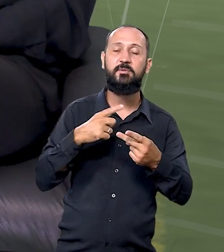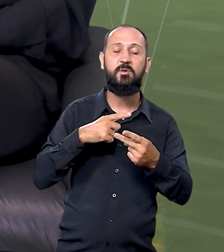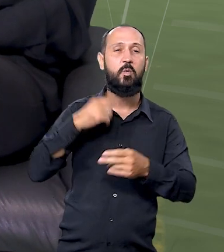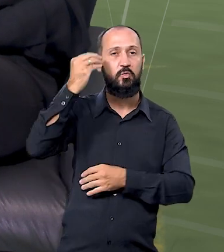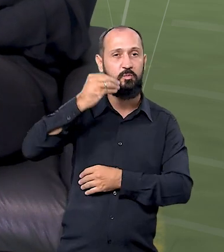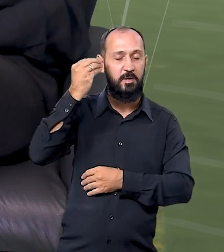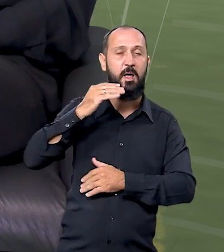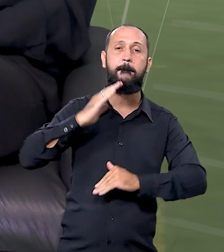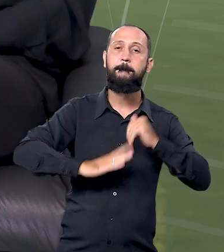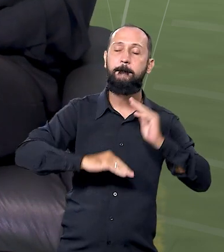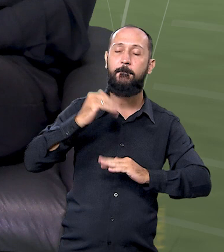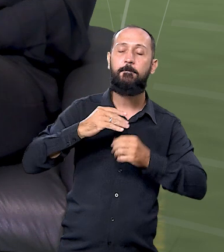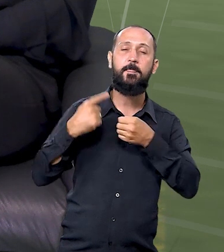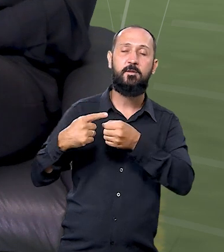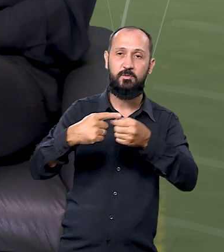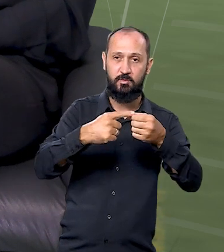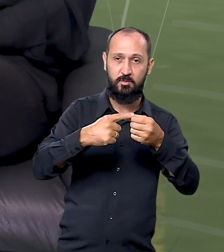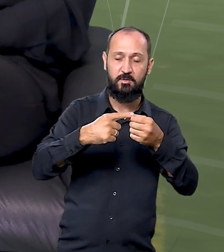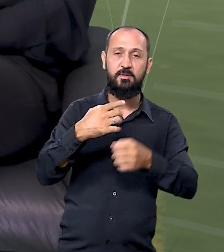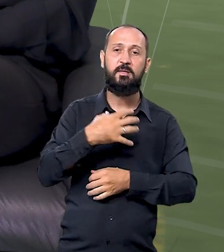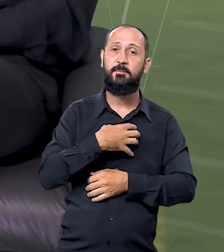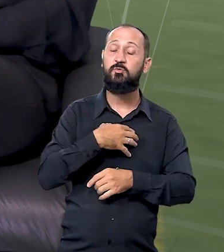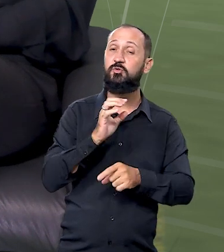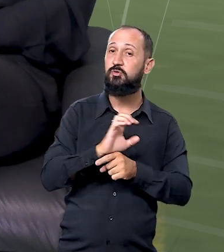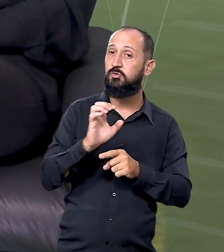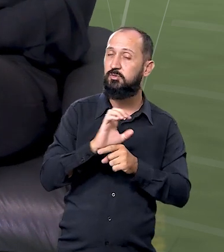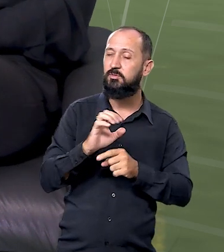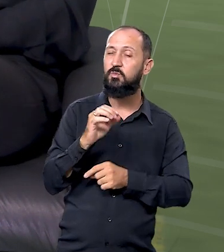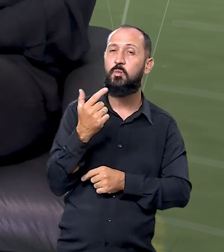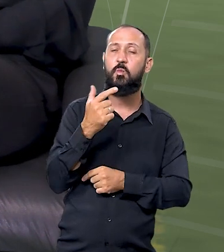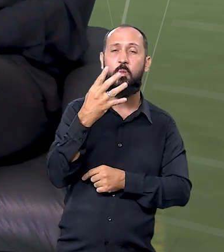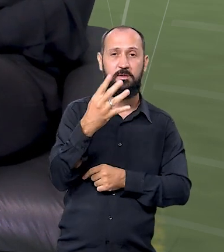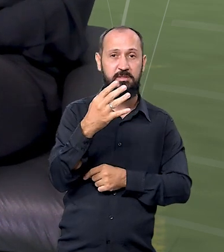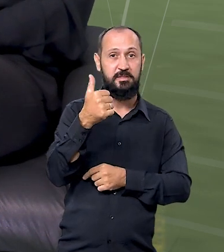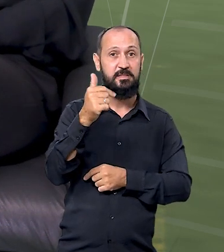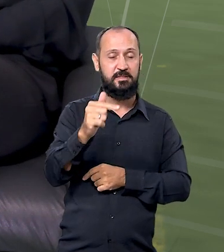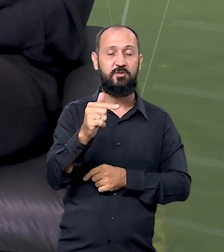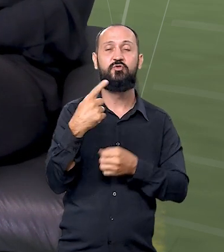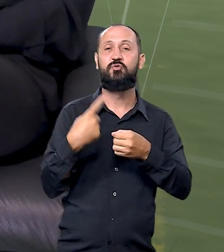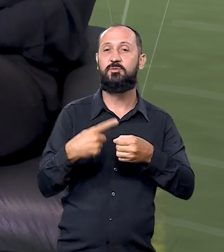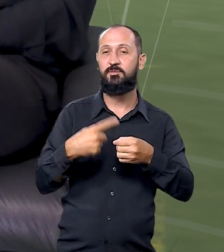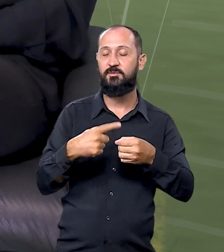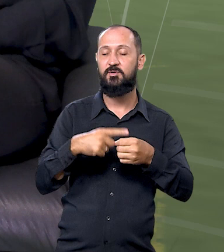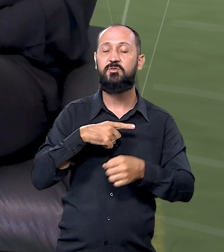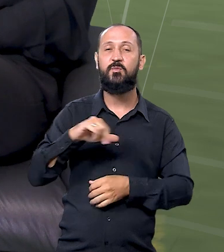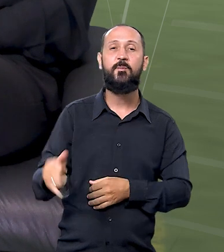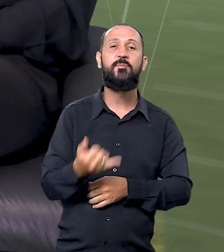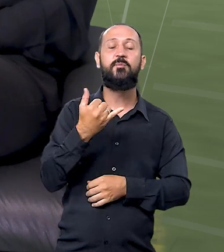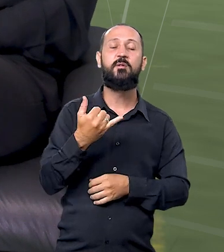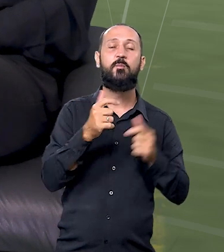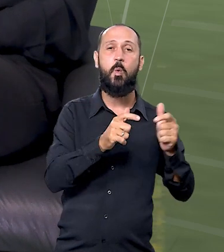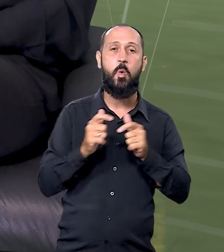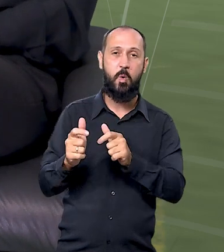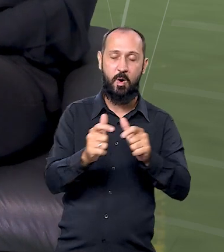mais para frente, tive outras experiências profissionais no interior da Bahia. É um estado muito grande, com 417 municípios, e eu tive a